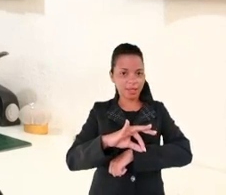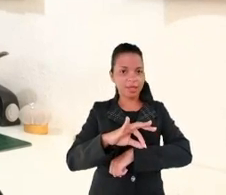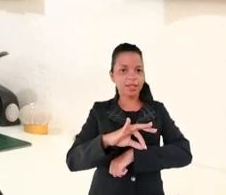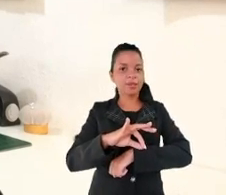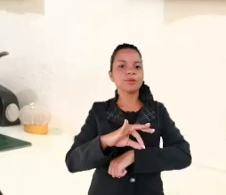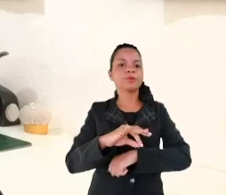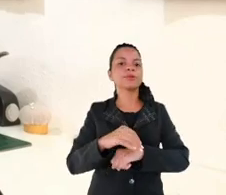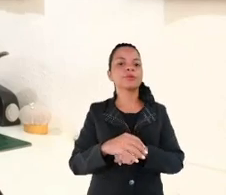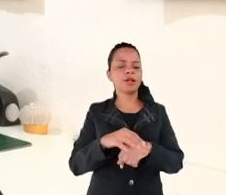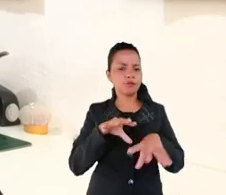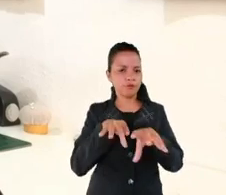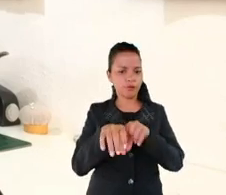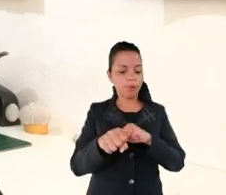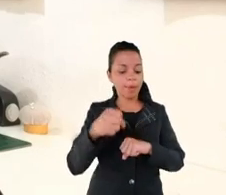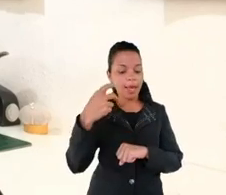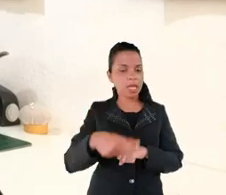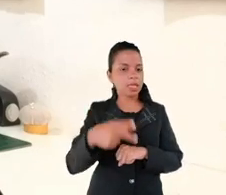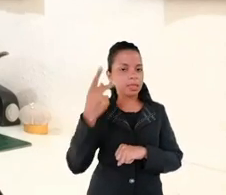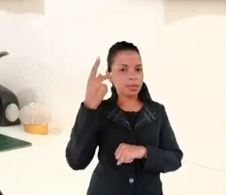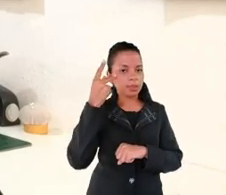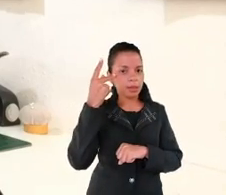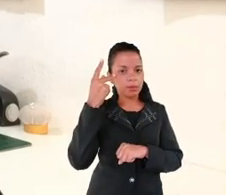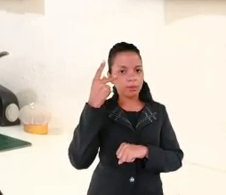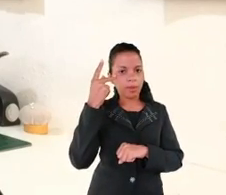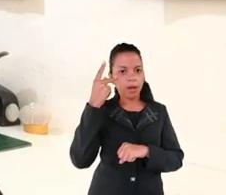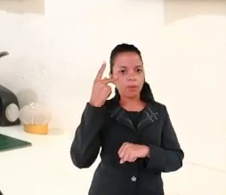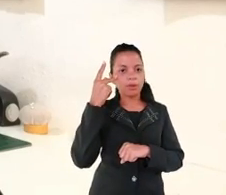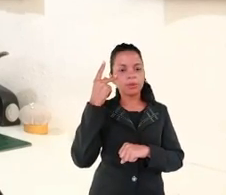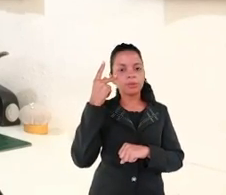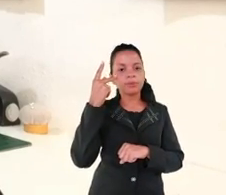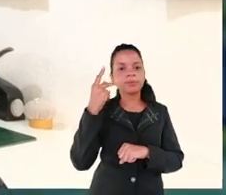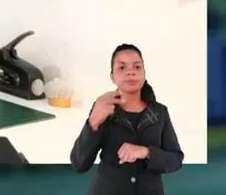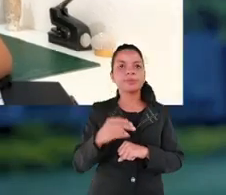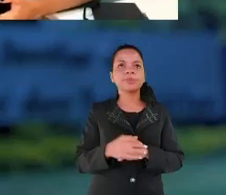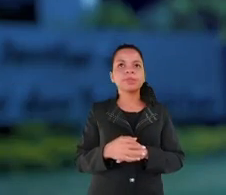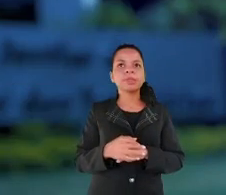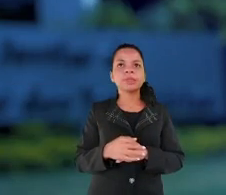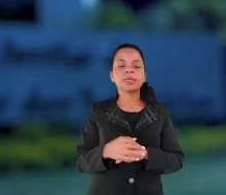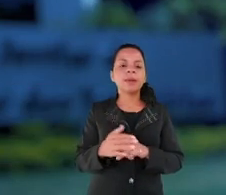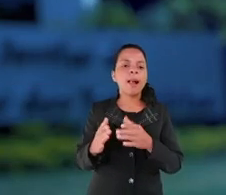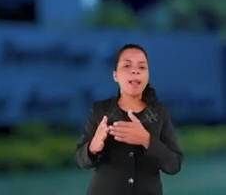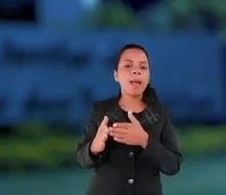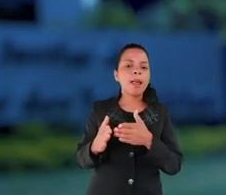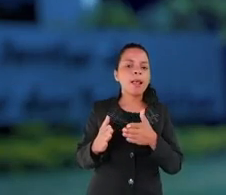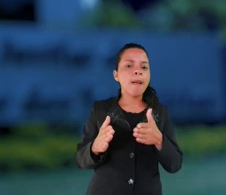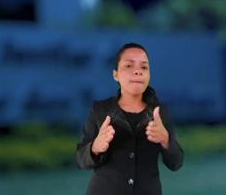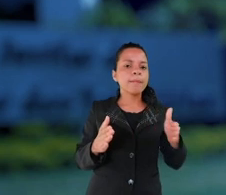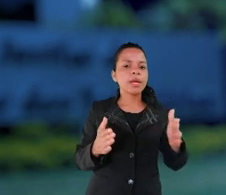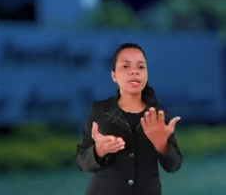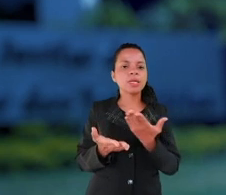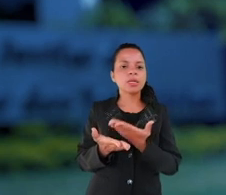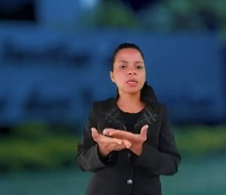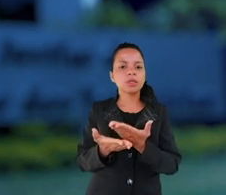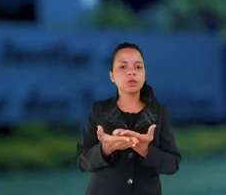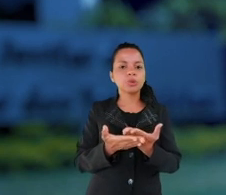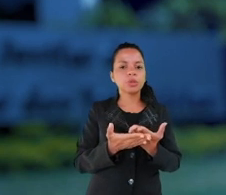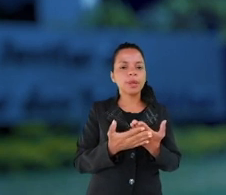formei nisso aqui em São Paulo. E durante a faculdade eu vi que eu amava a